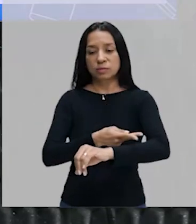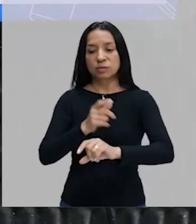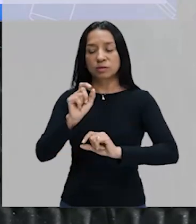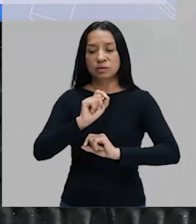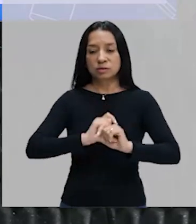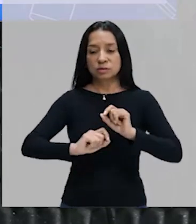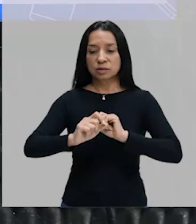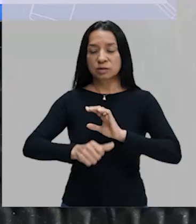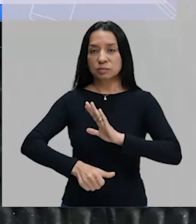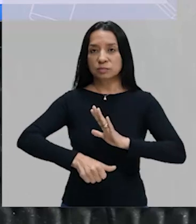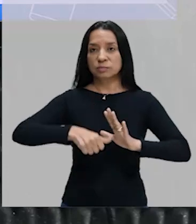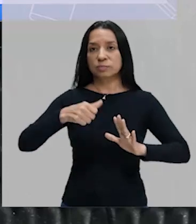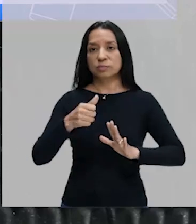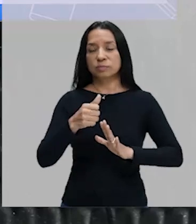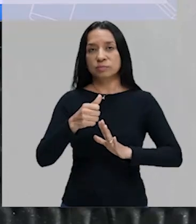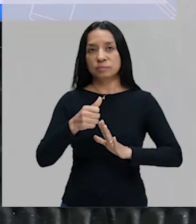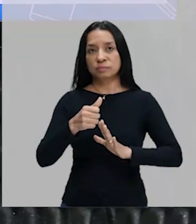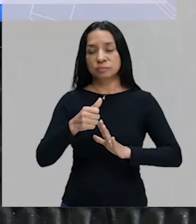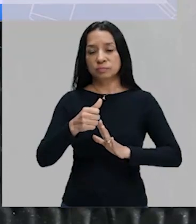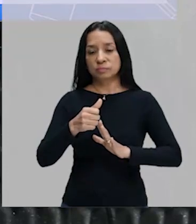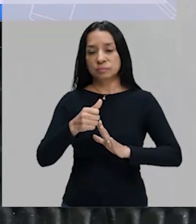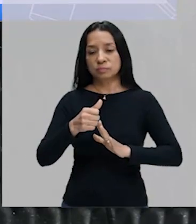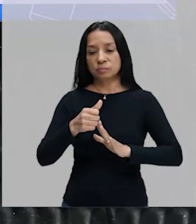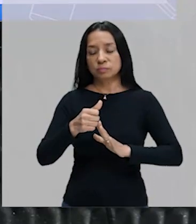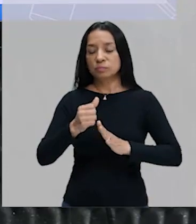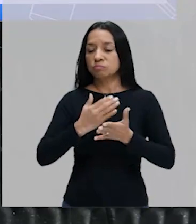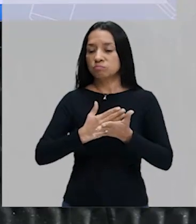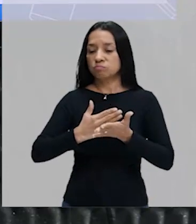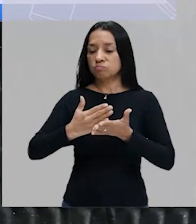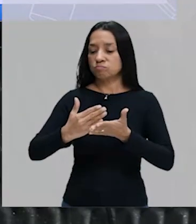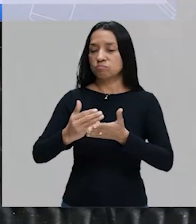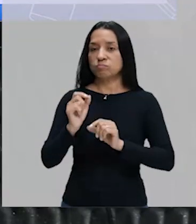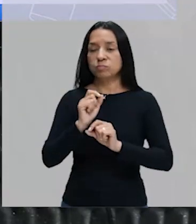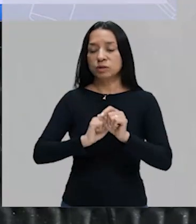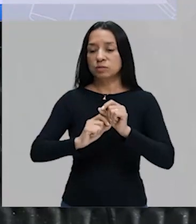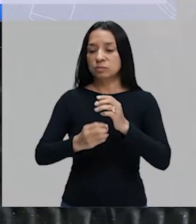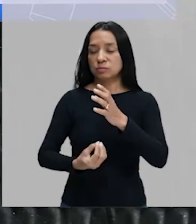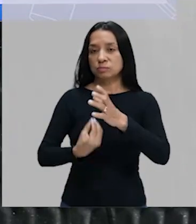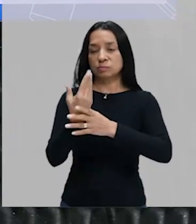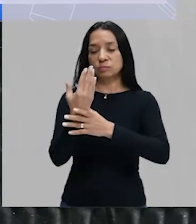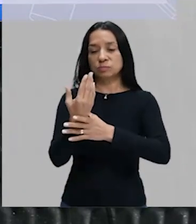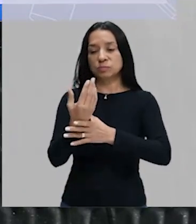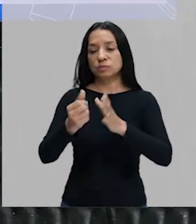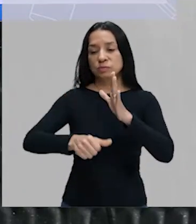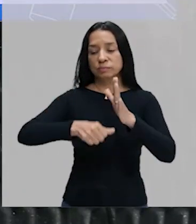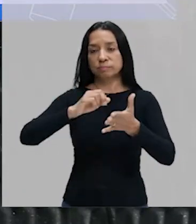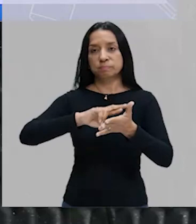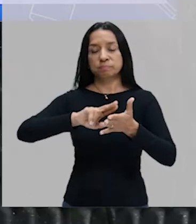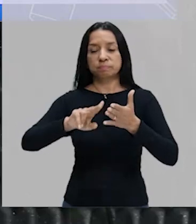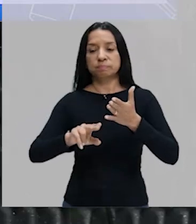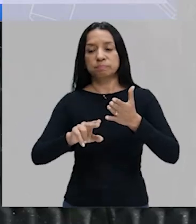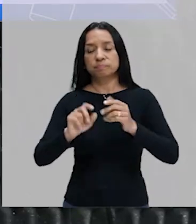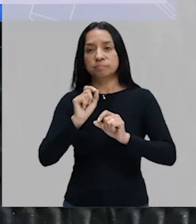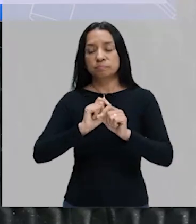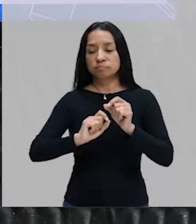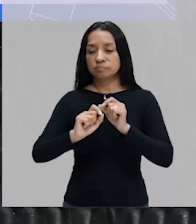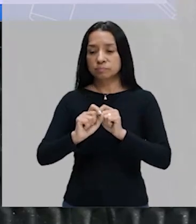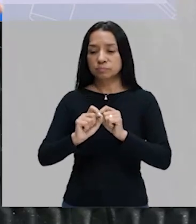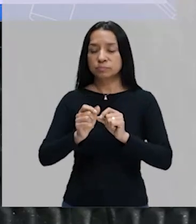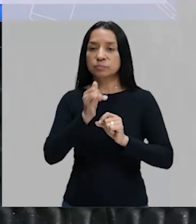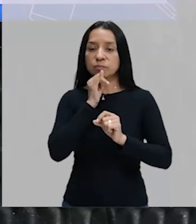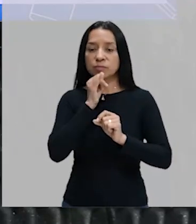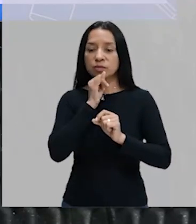que o primeiro passo para o surgimento dos primeiros seres vivos teria sido, por